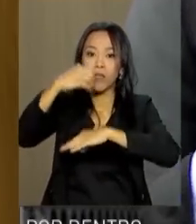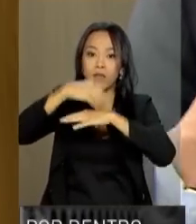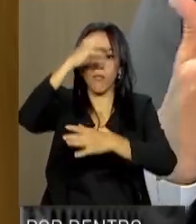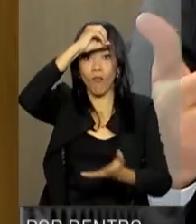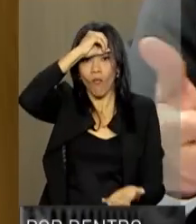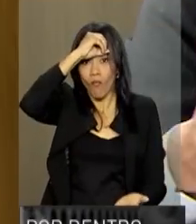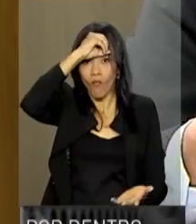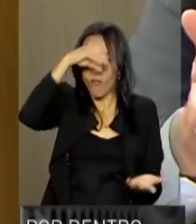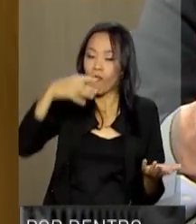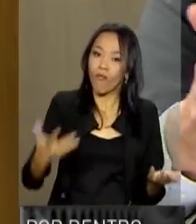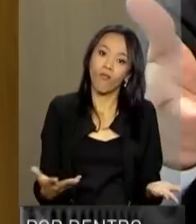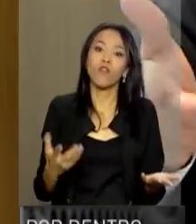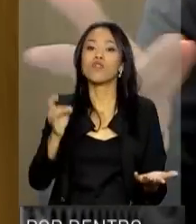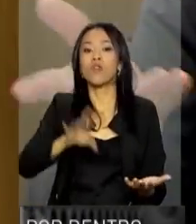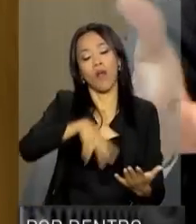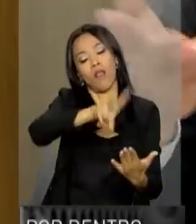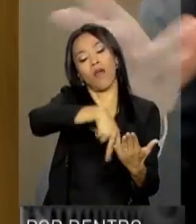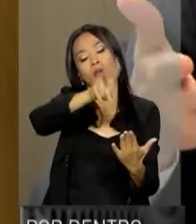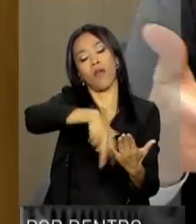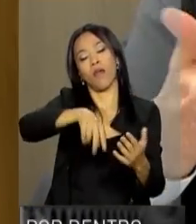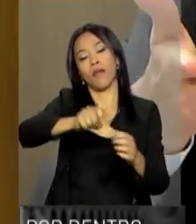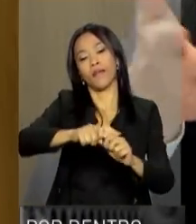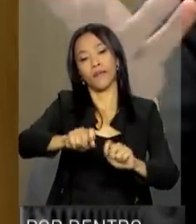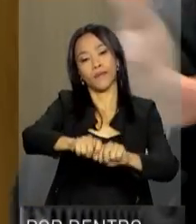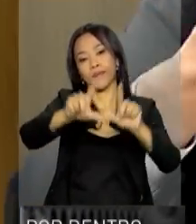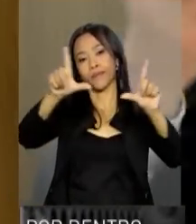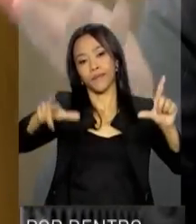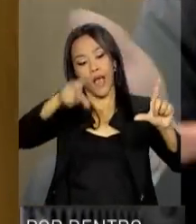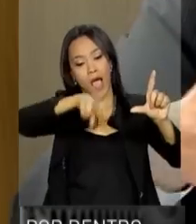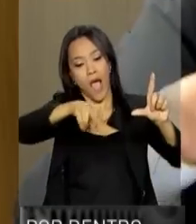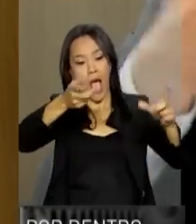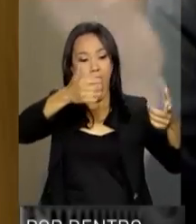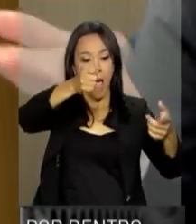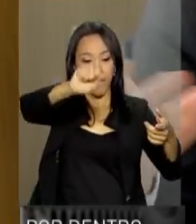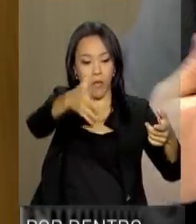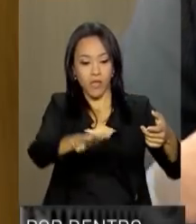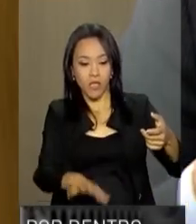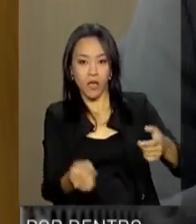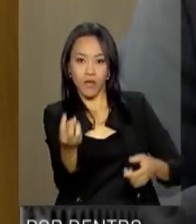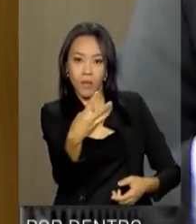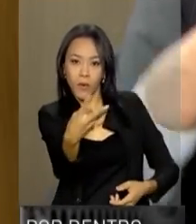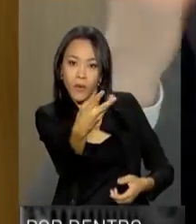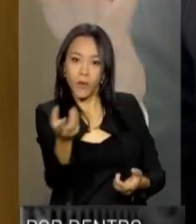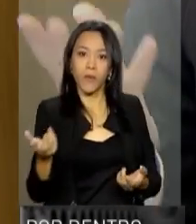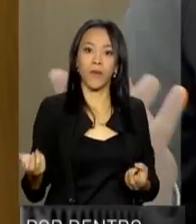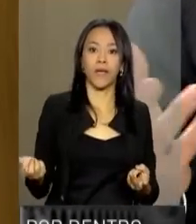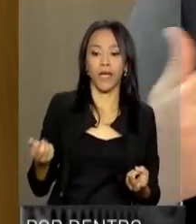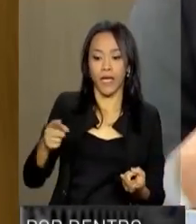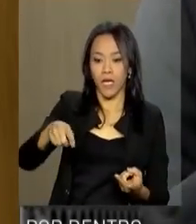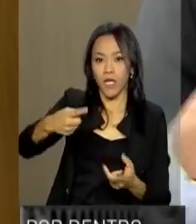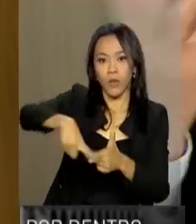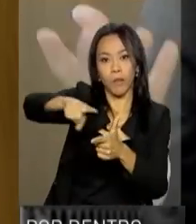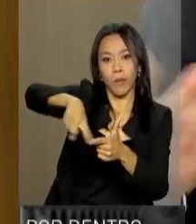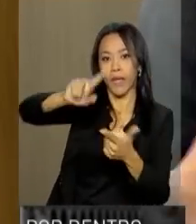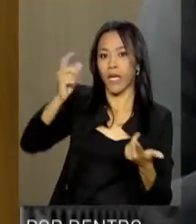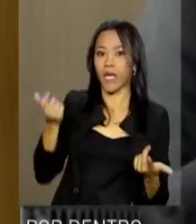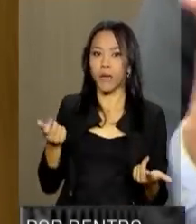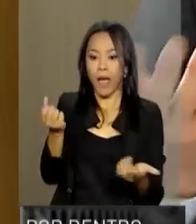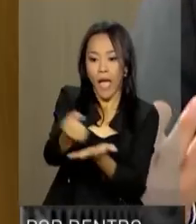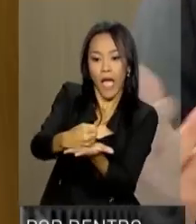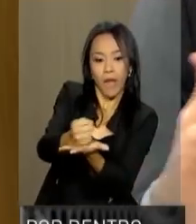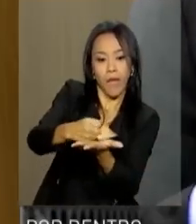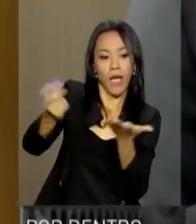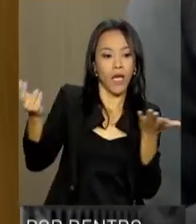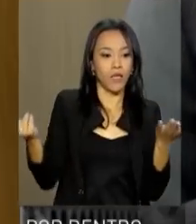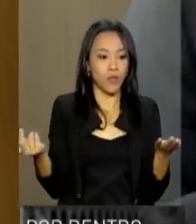só estão lendo o que sai nos sites e de promoção da maconha e promoção daqui que não tem problema de maconha remédio é um